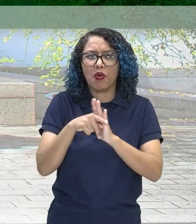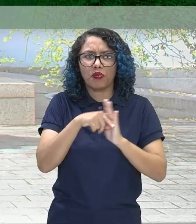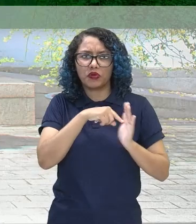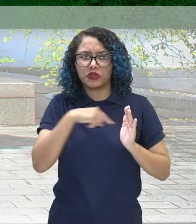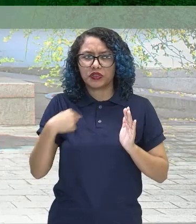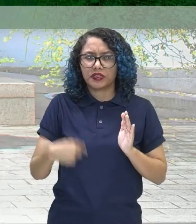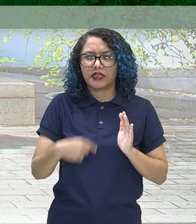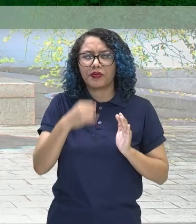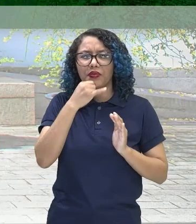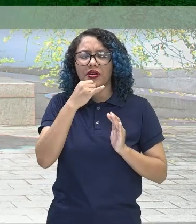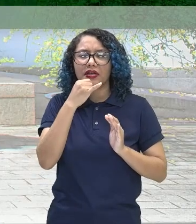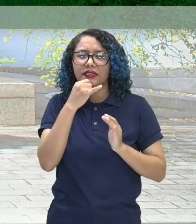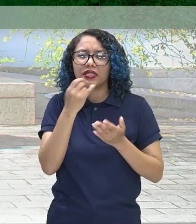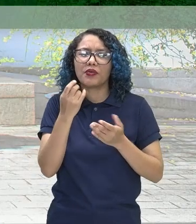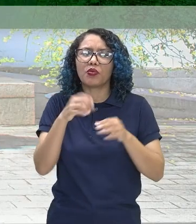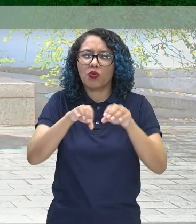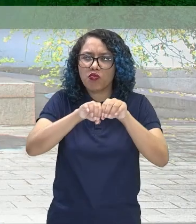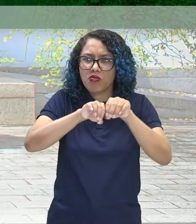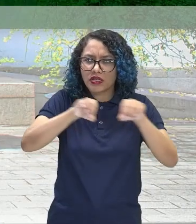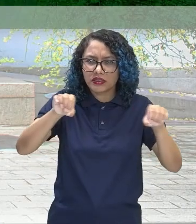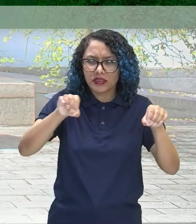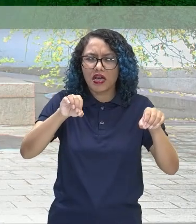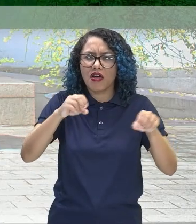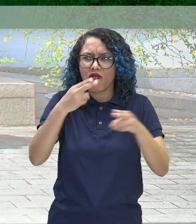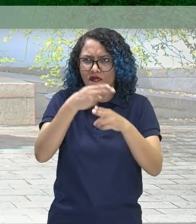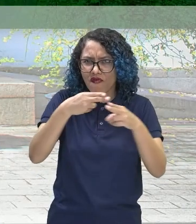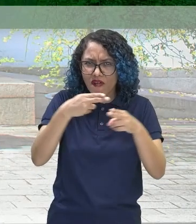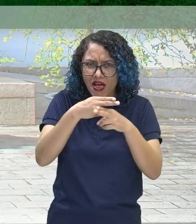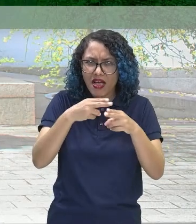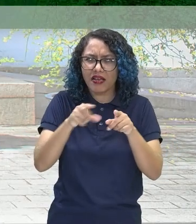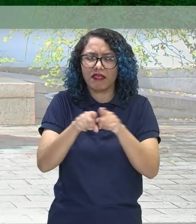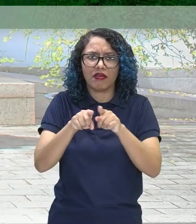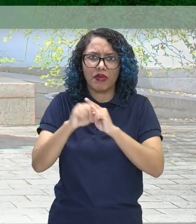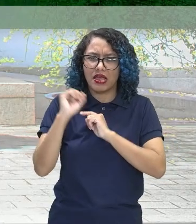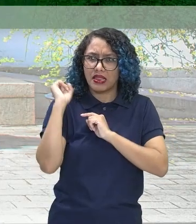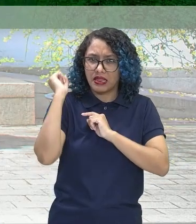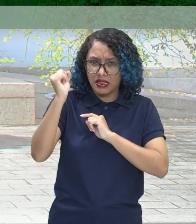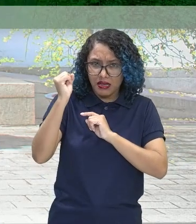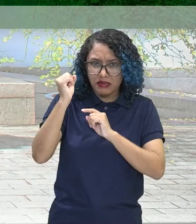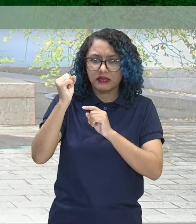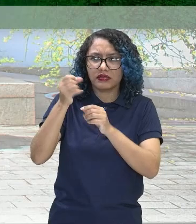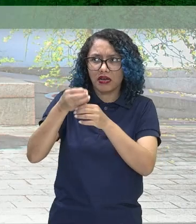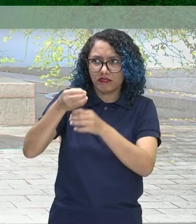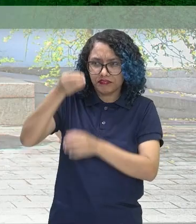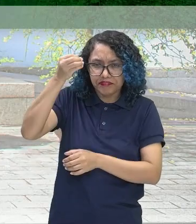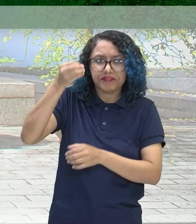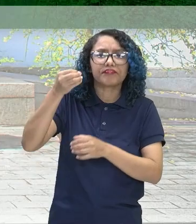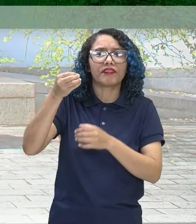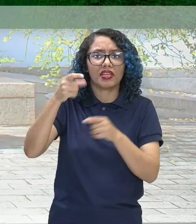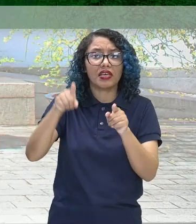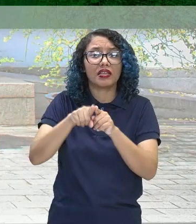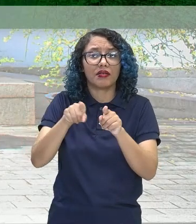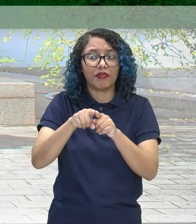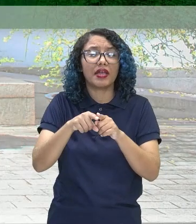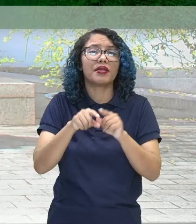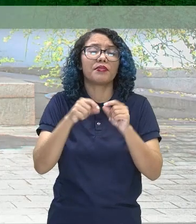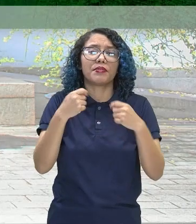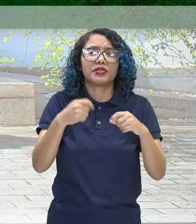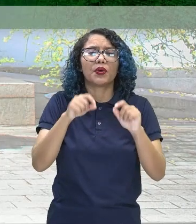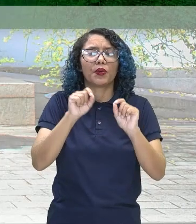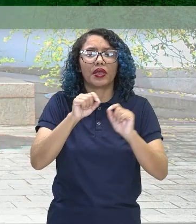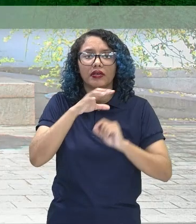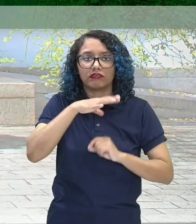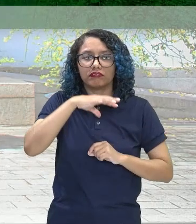o facão e a lança. Além disso, a arte envolve o trabalho da respiração,